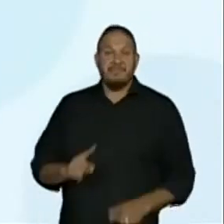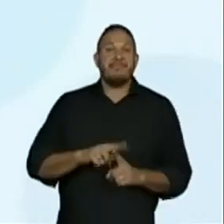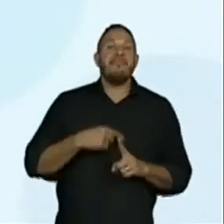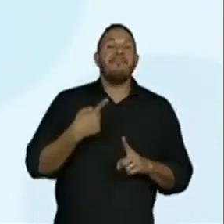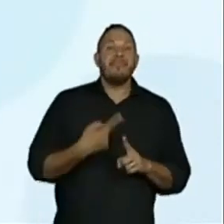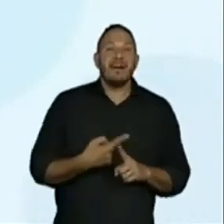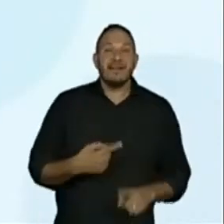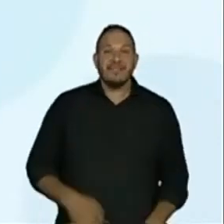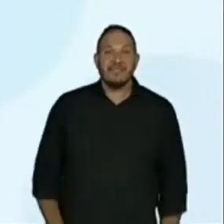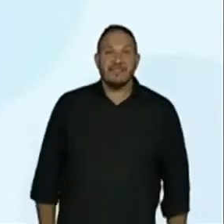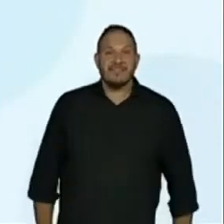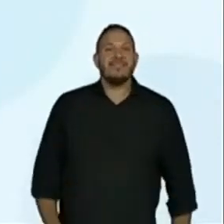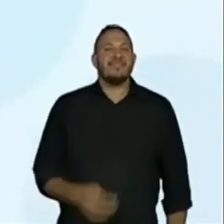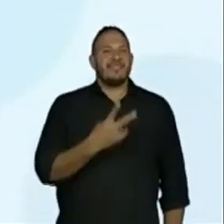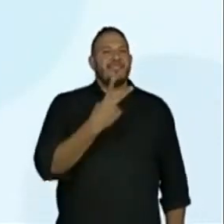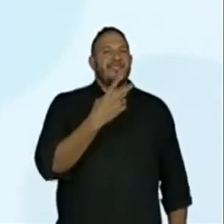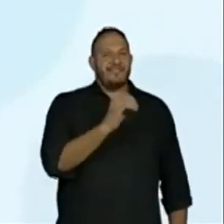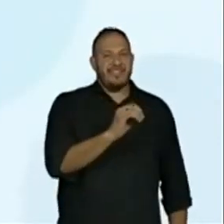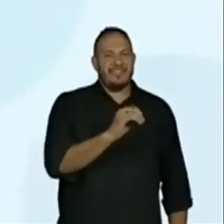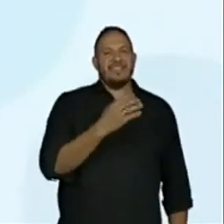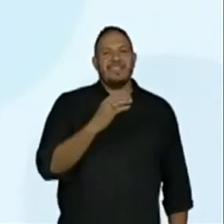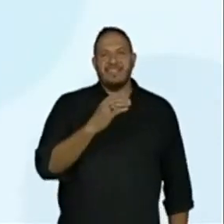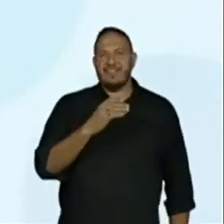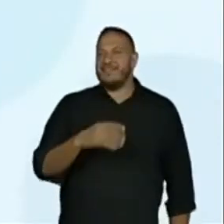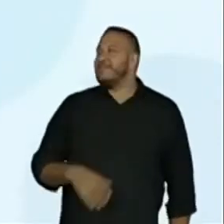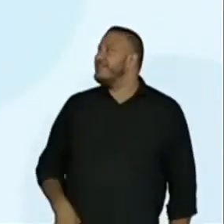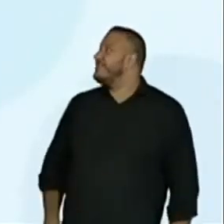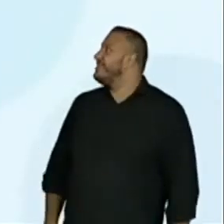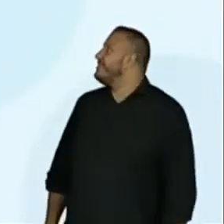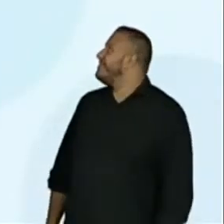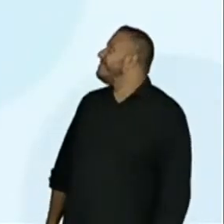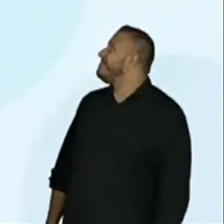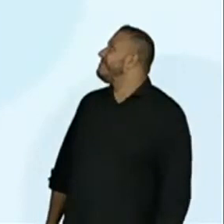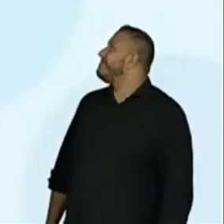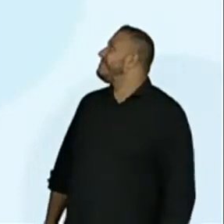mais 20 centavos.